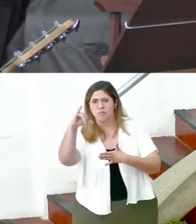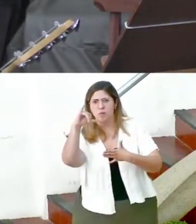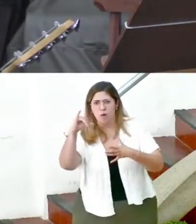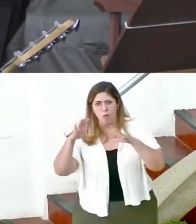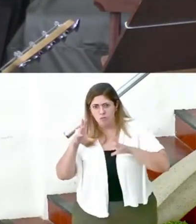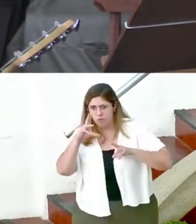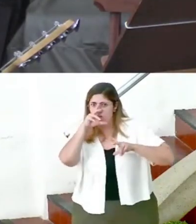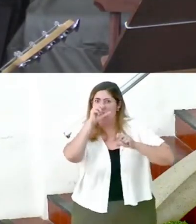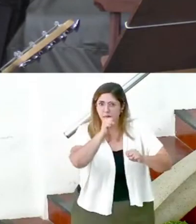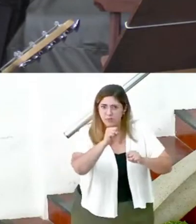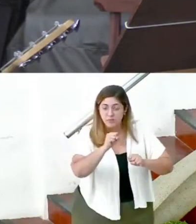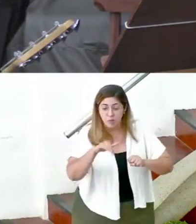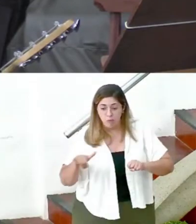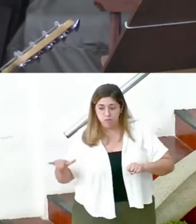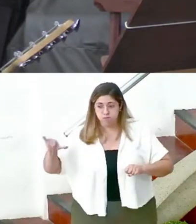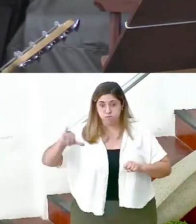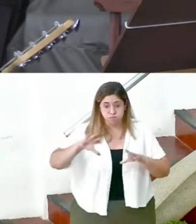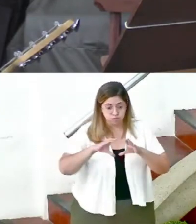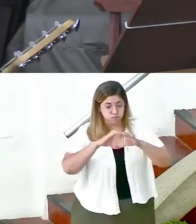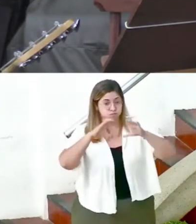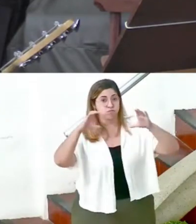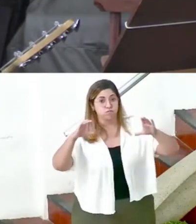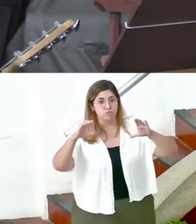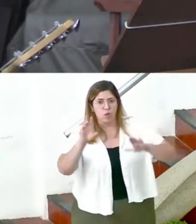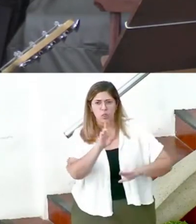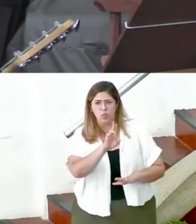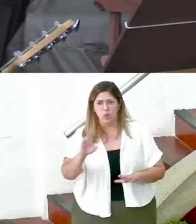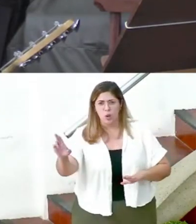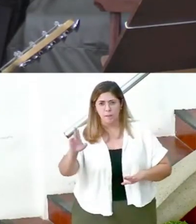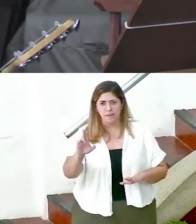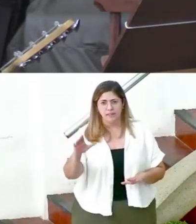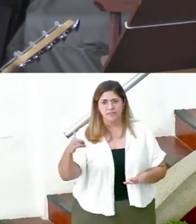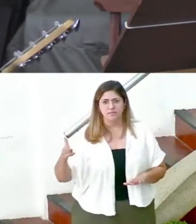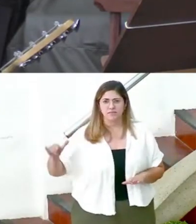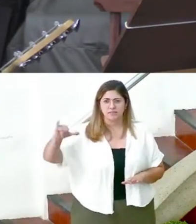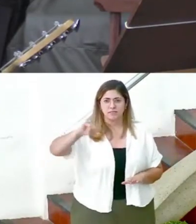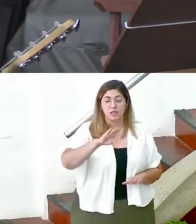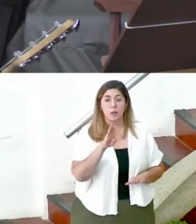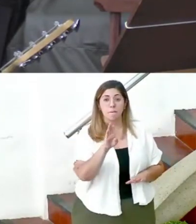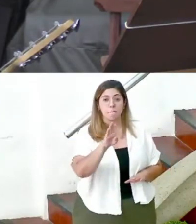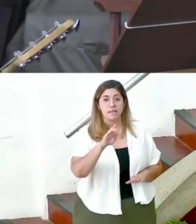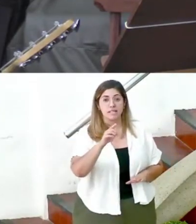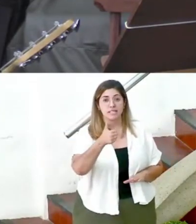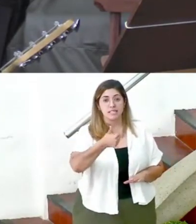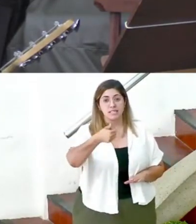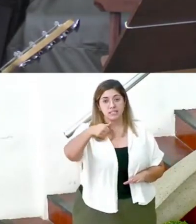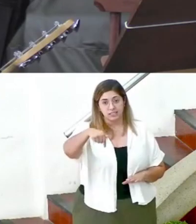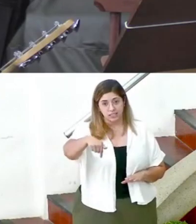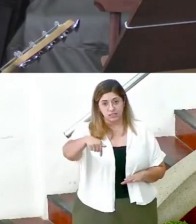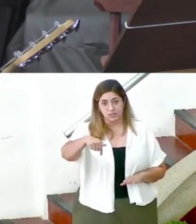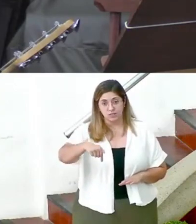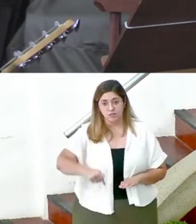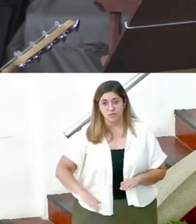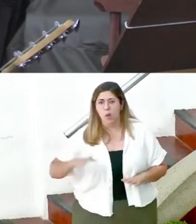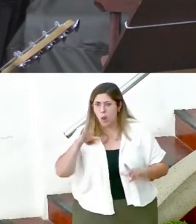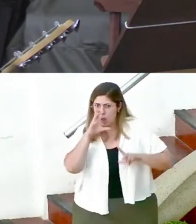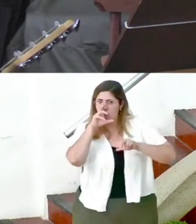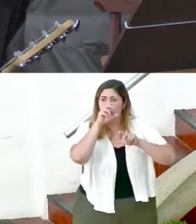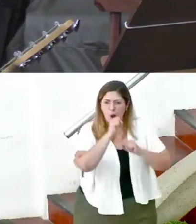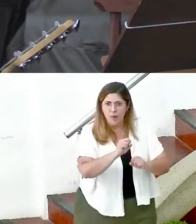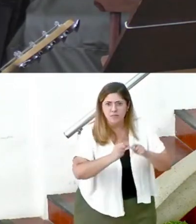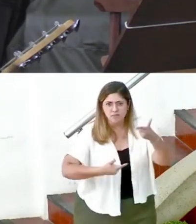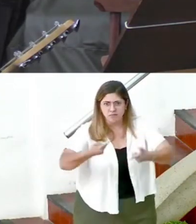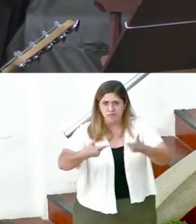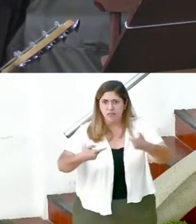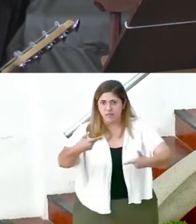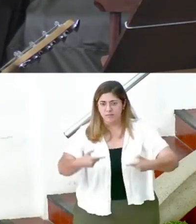uma que é o B-17. O B-17 é realmente uma máquina de guerra muito interessante, muito